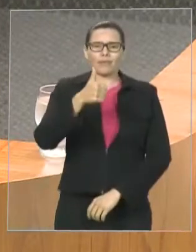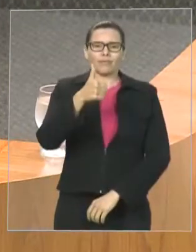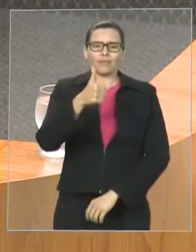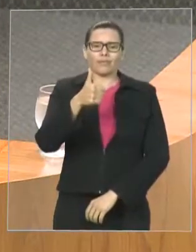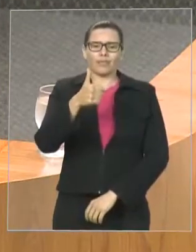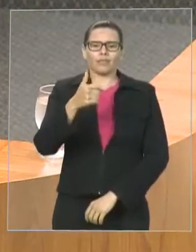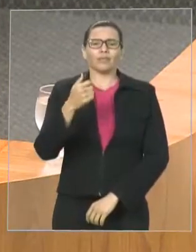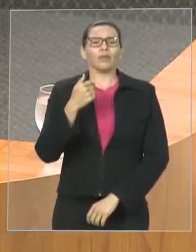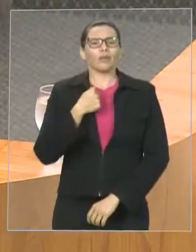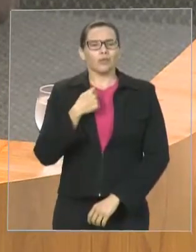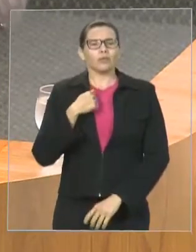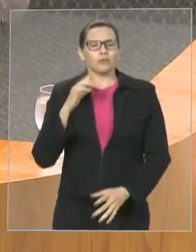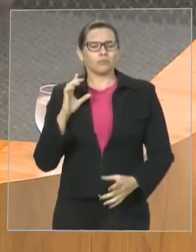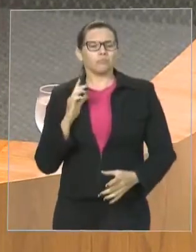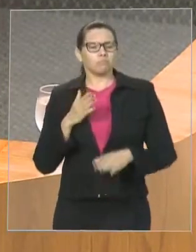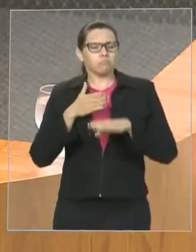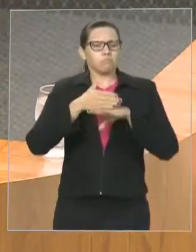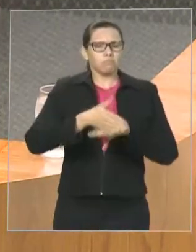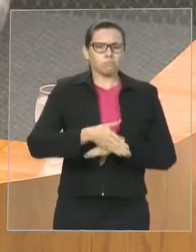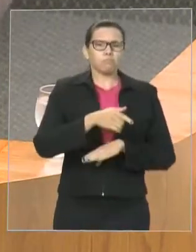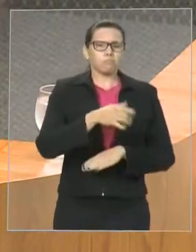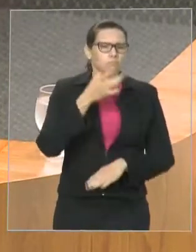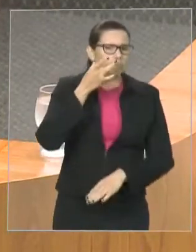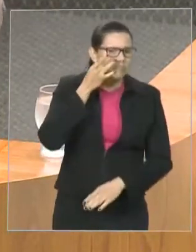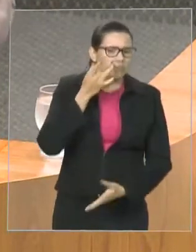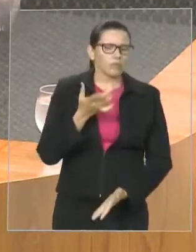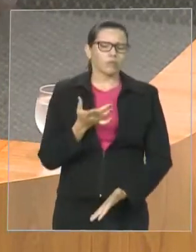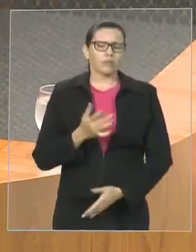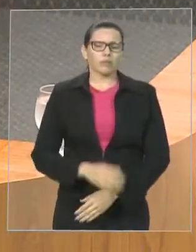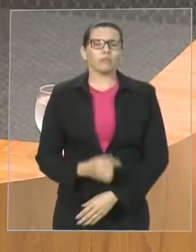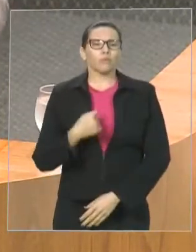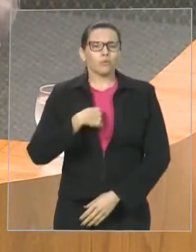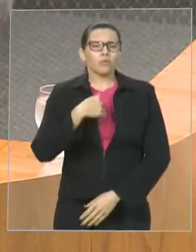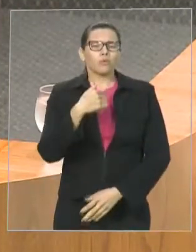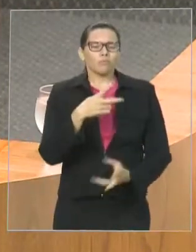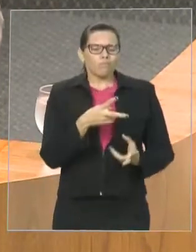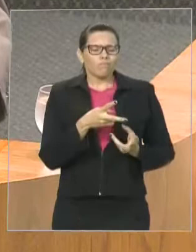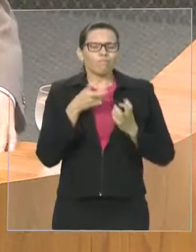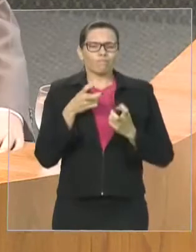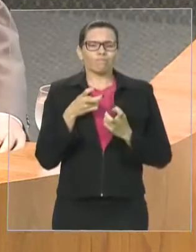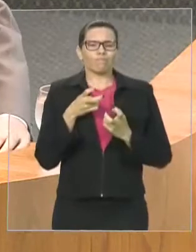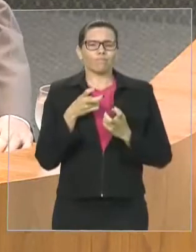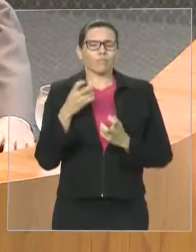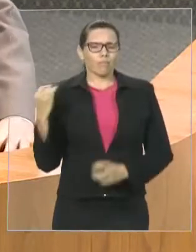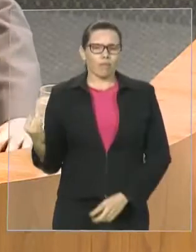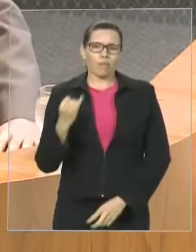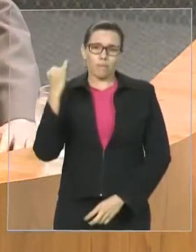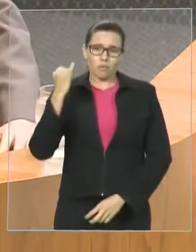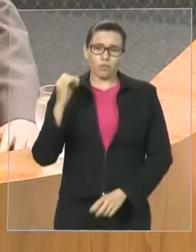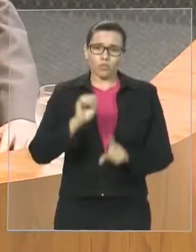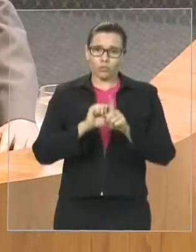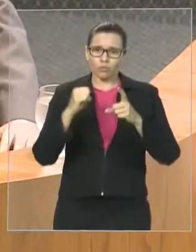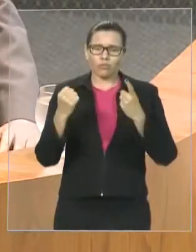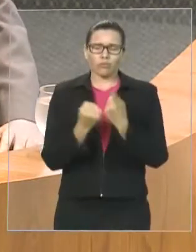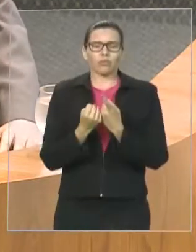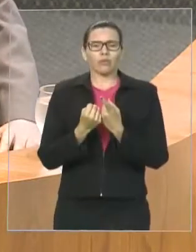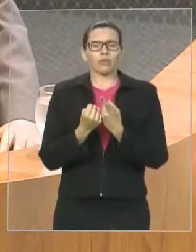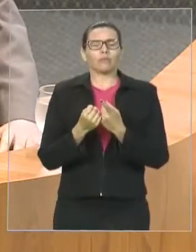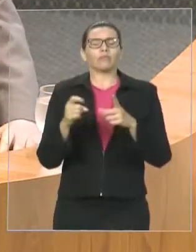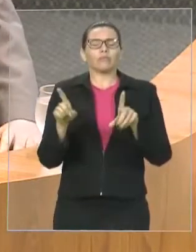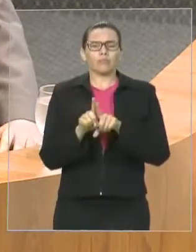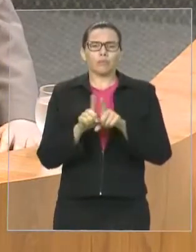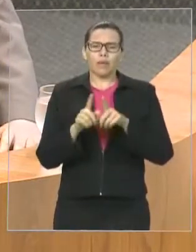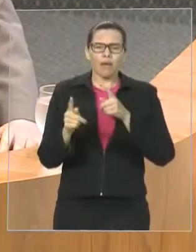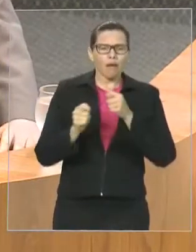apoiando exatamente por isso, por entender a importância social e econômica da iniciativa,